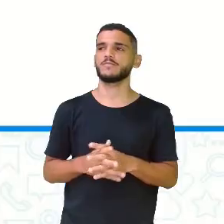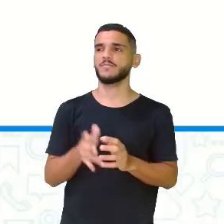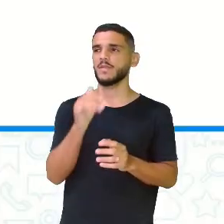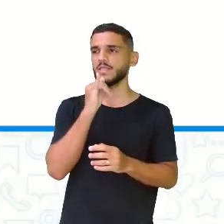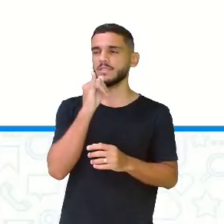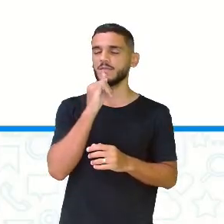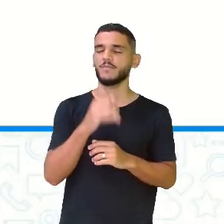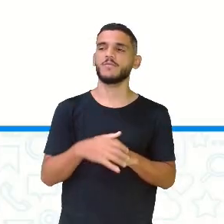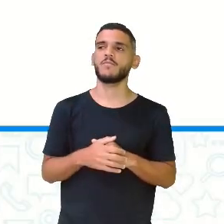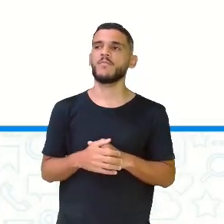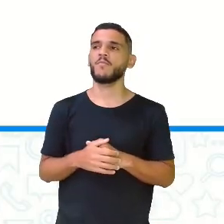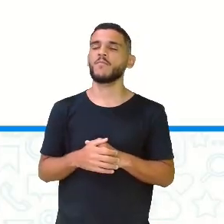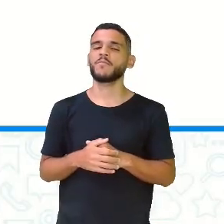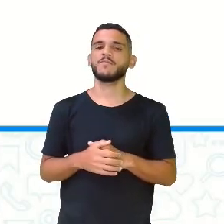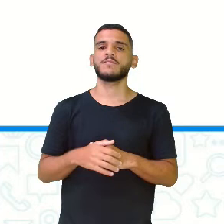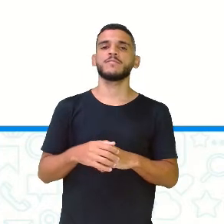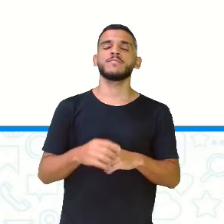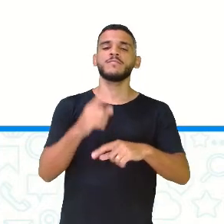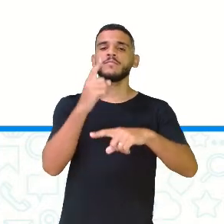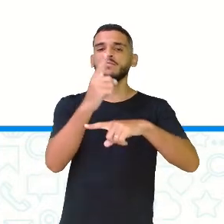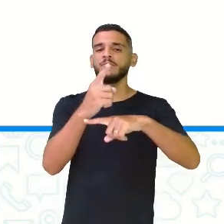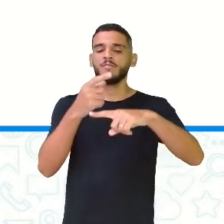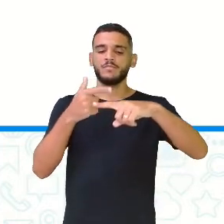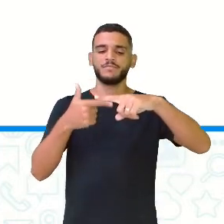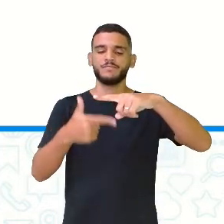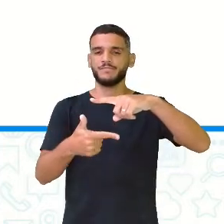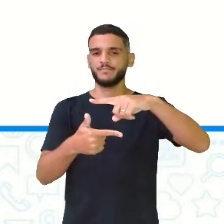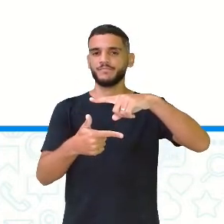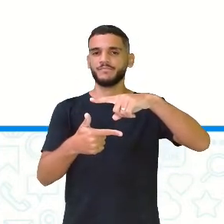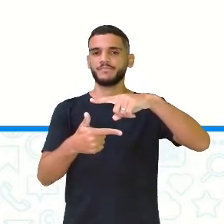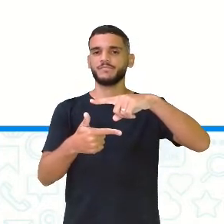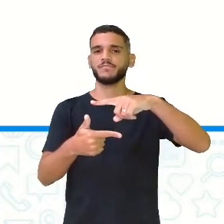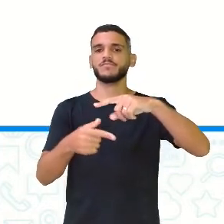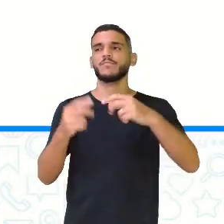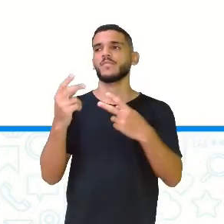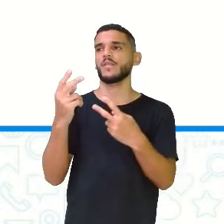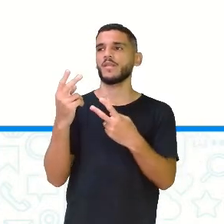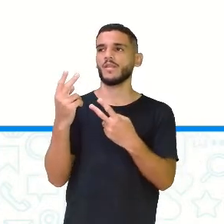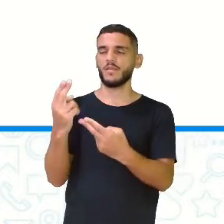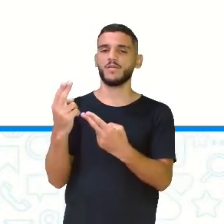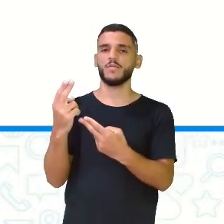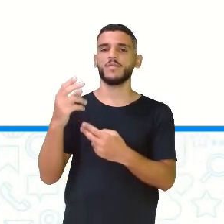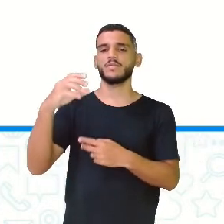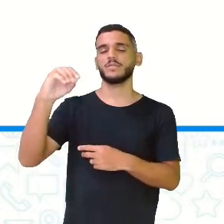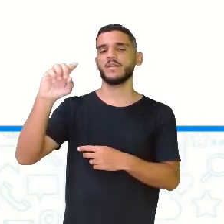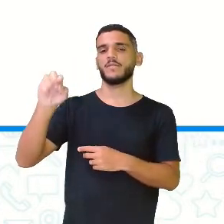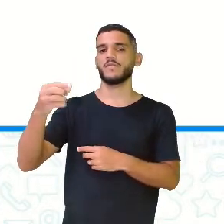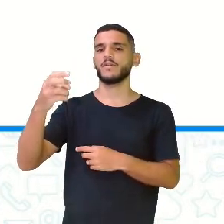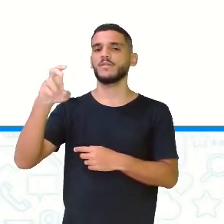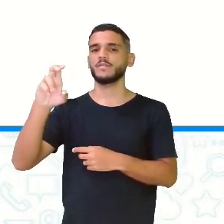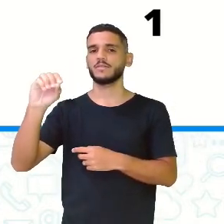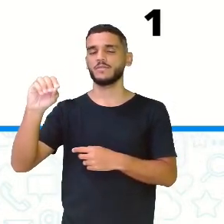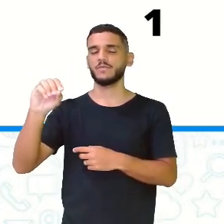exemplo, metade ou 0,5, quando eu apresentei para vocês as minhas moedas. Como é que eu